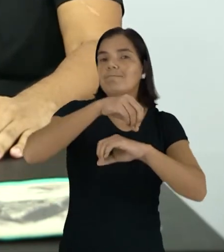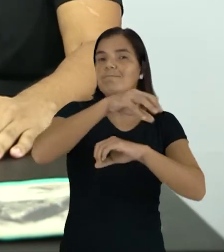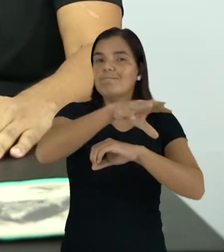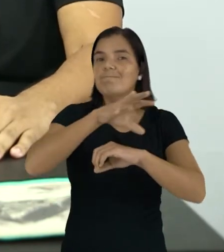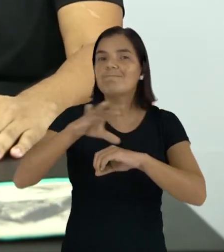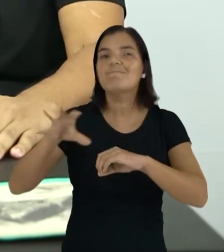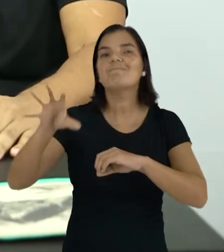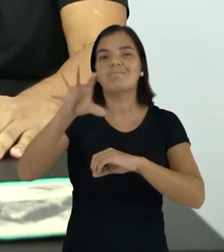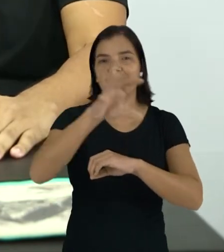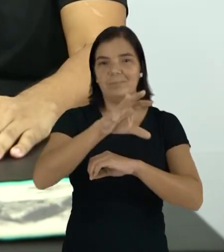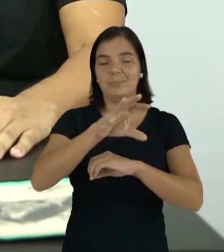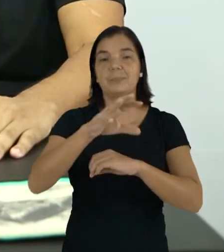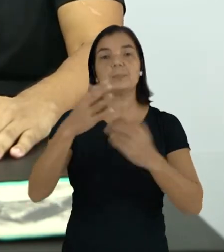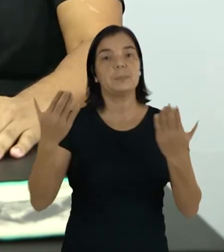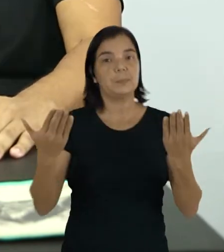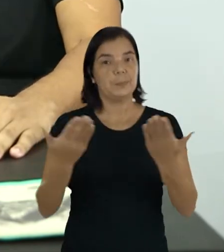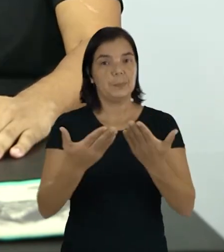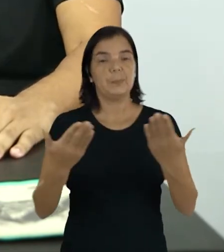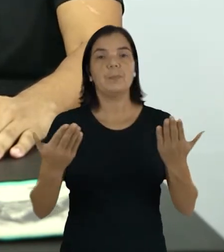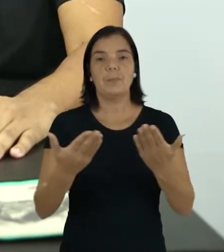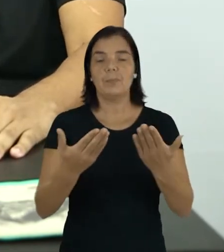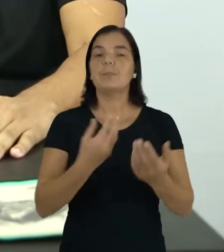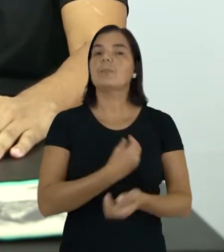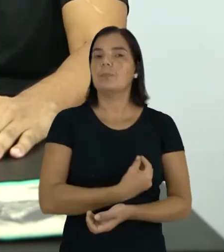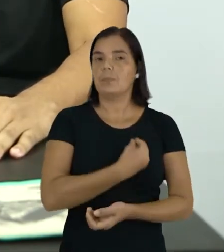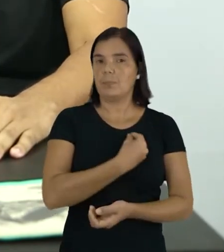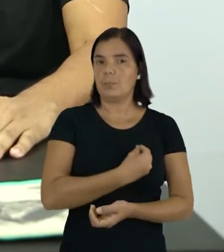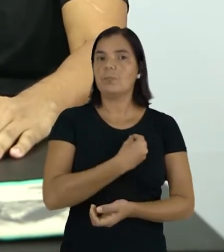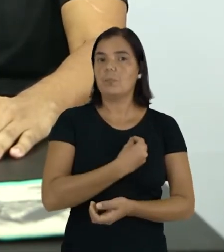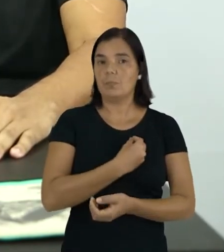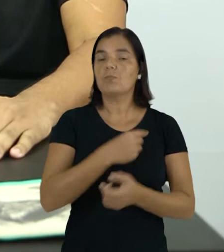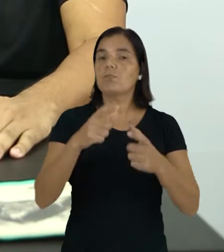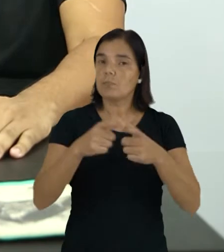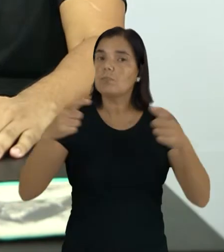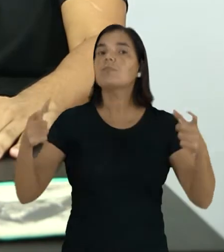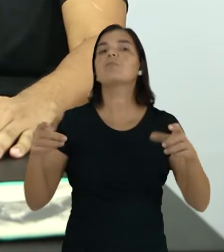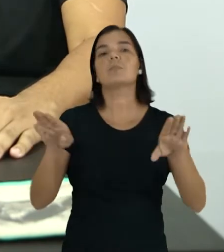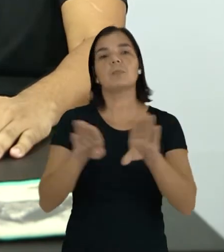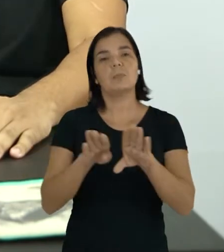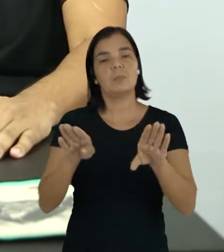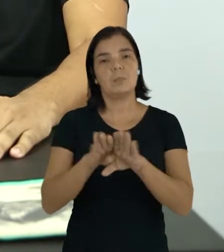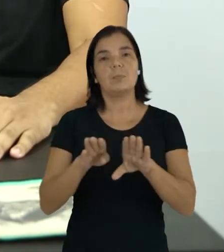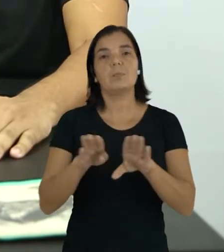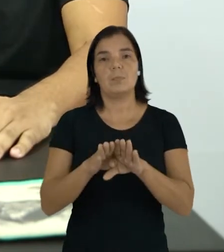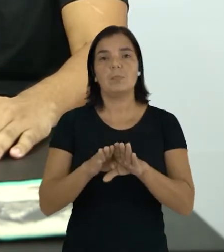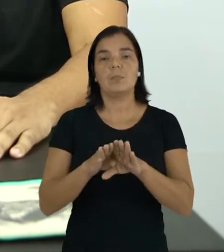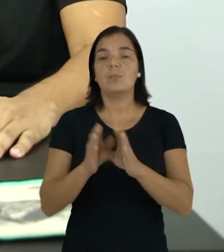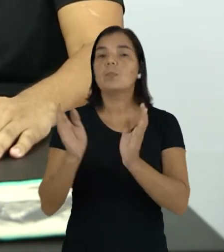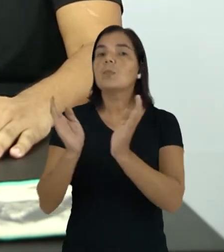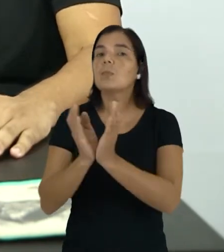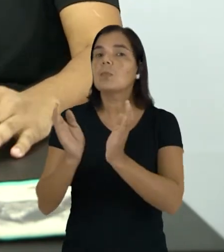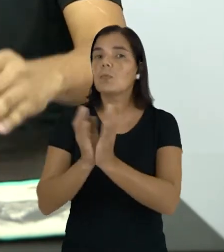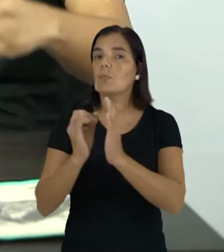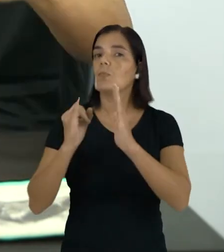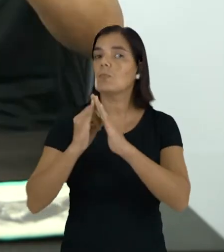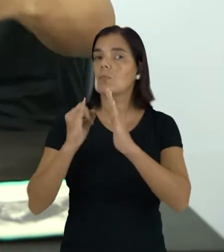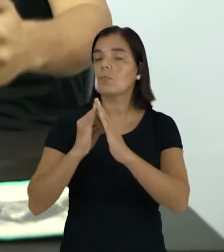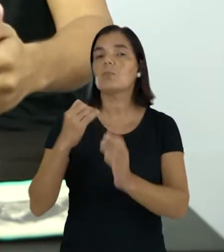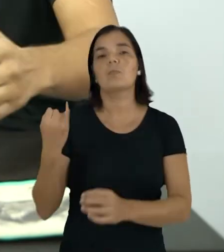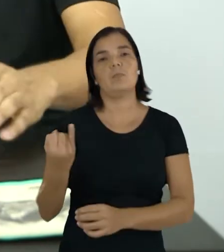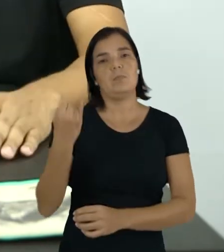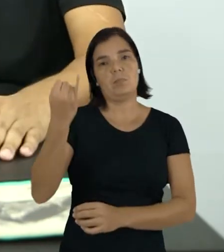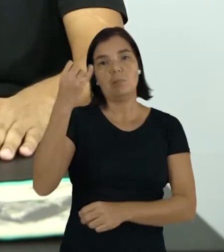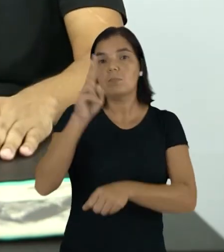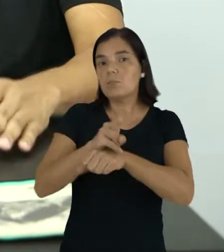nosso território. Hoje, né, eles vivem em grande quantidade também nos órgãos importantes de defesa